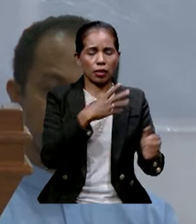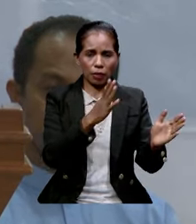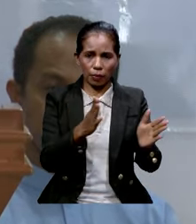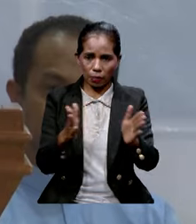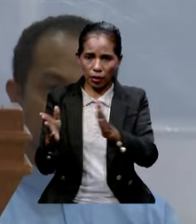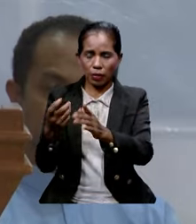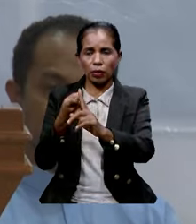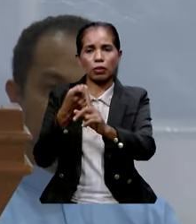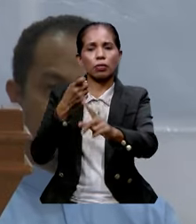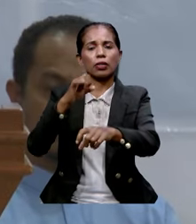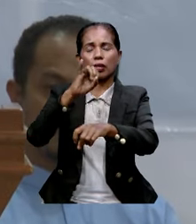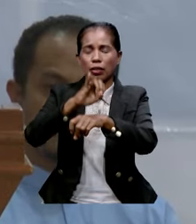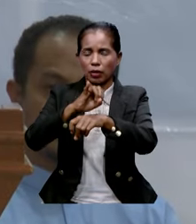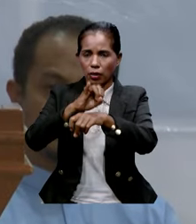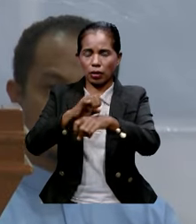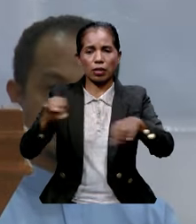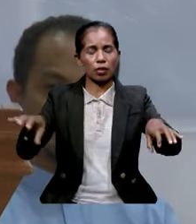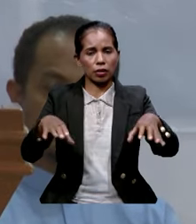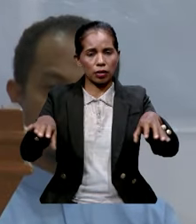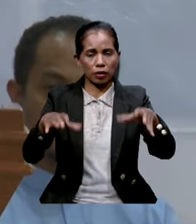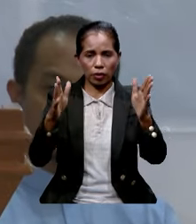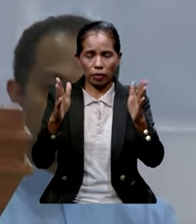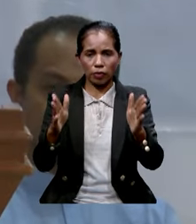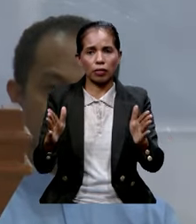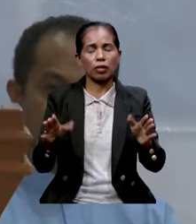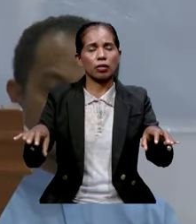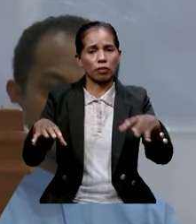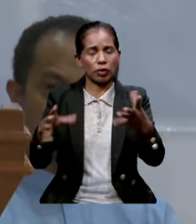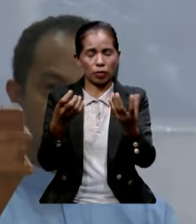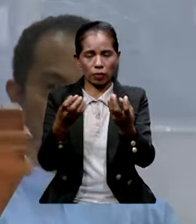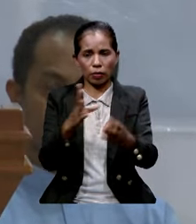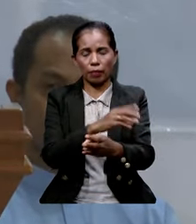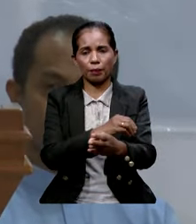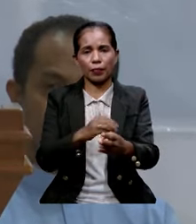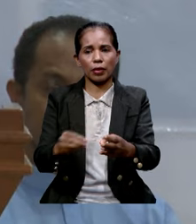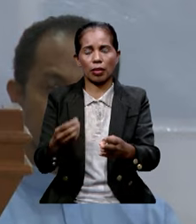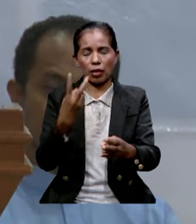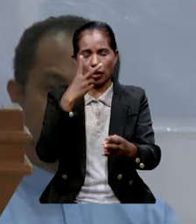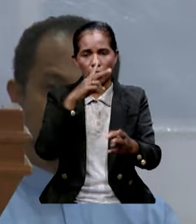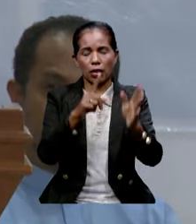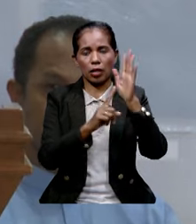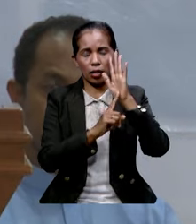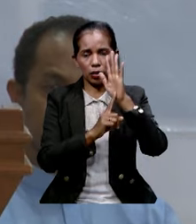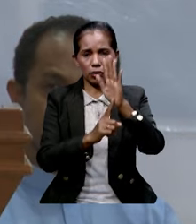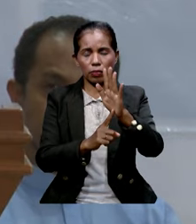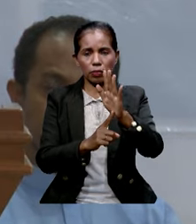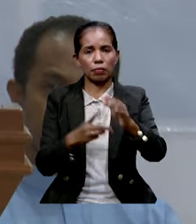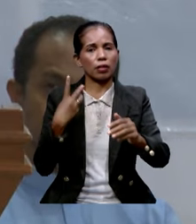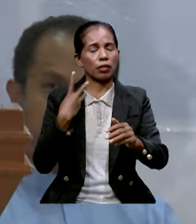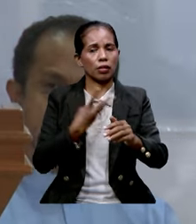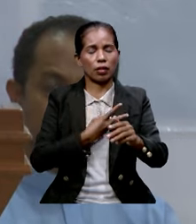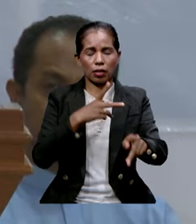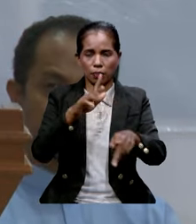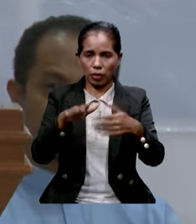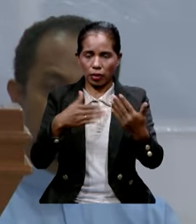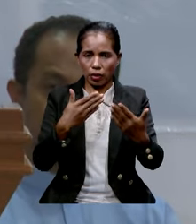Igreja está a trabalhar incansavelmente em conjunto com a Nunciatura Apostólica para o